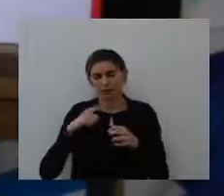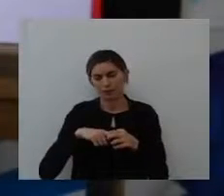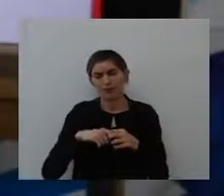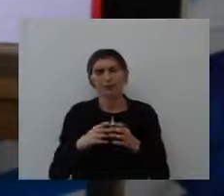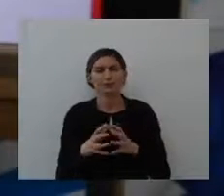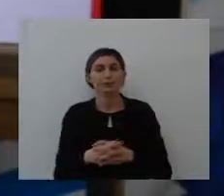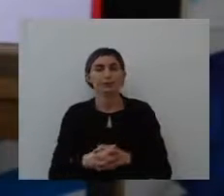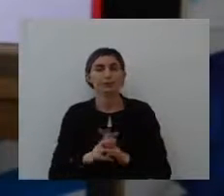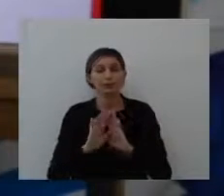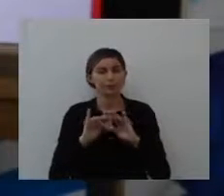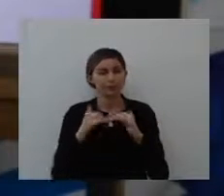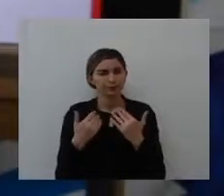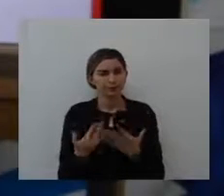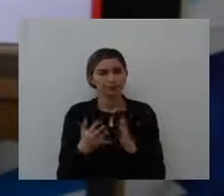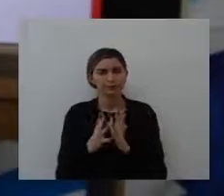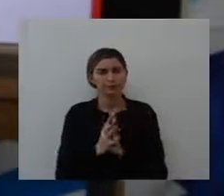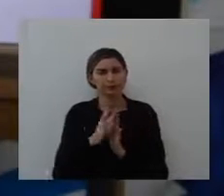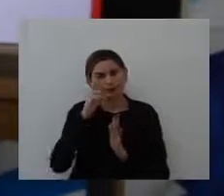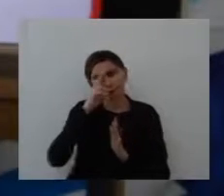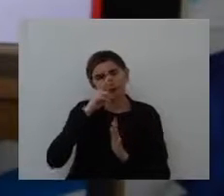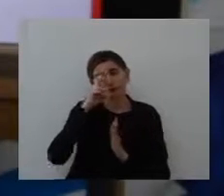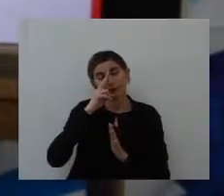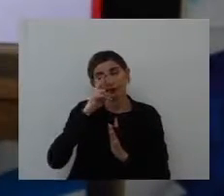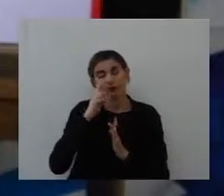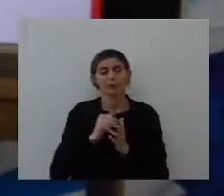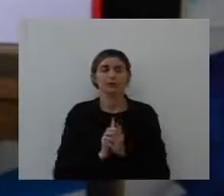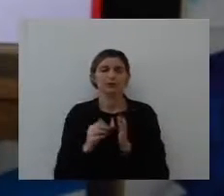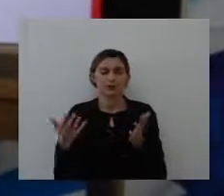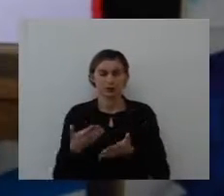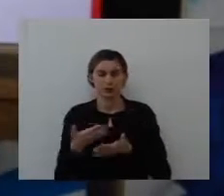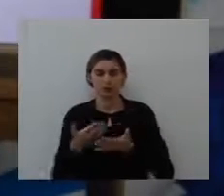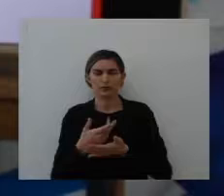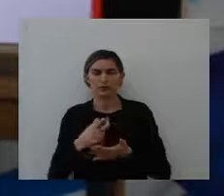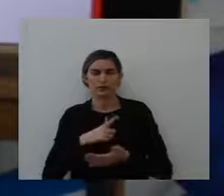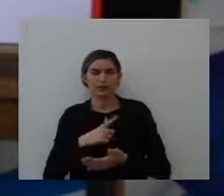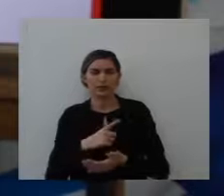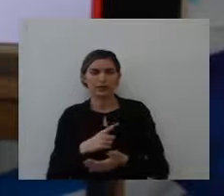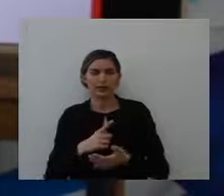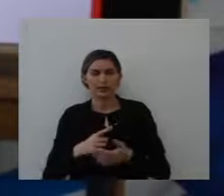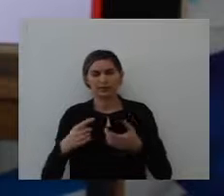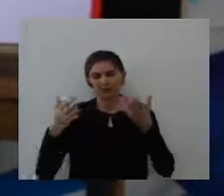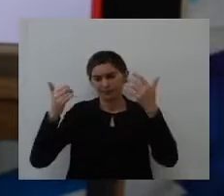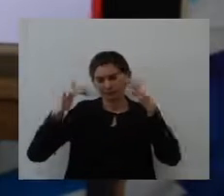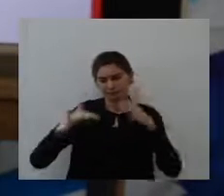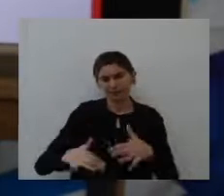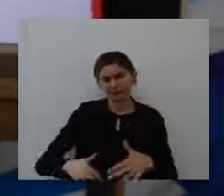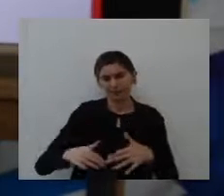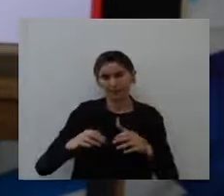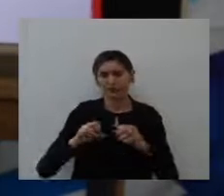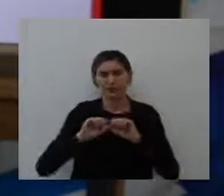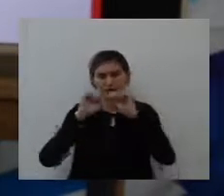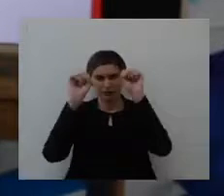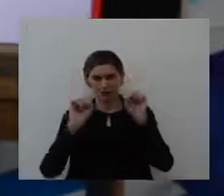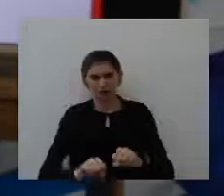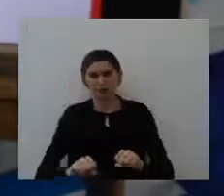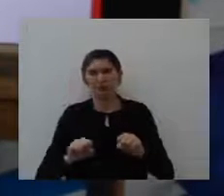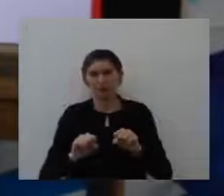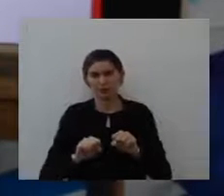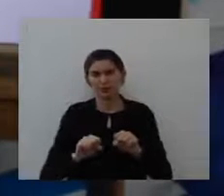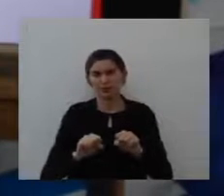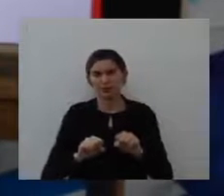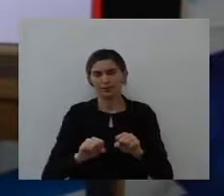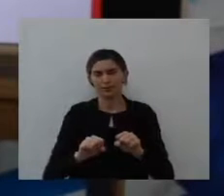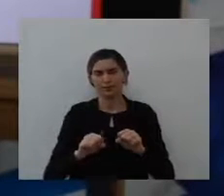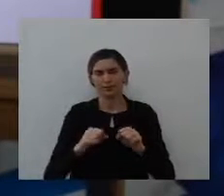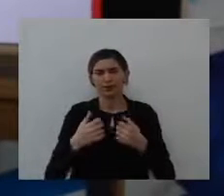Voltou? Então, ó, lembrando, agora a gente vai ter, com a crise no sistema gentílico, ou seja, a crise